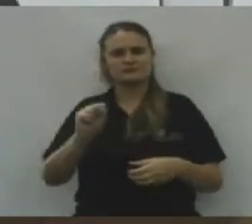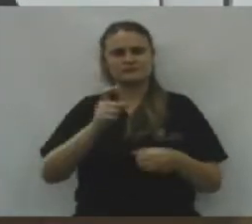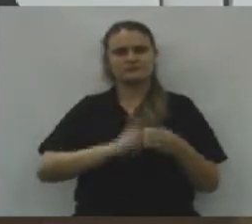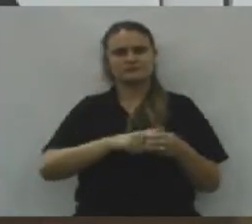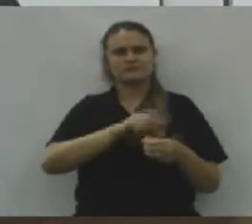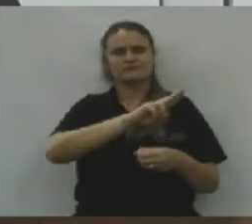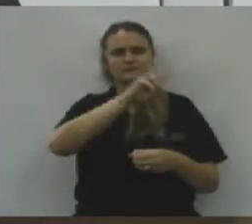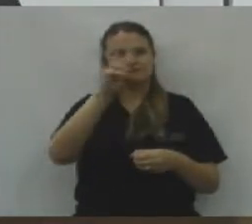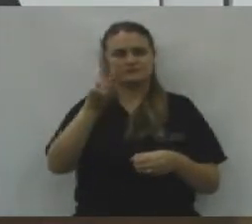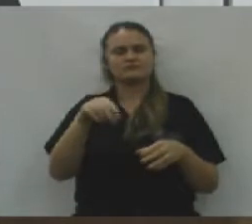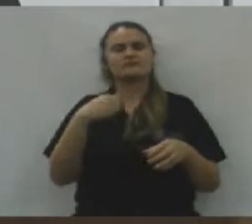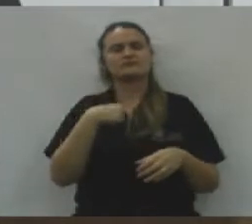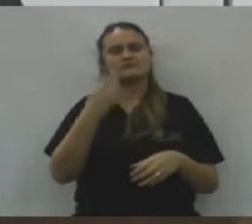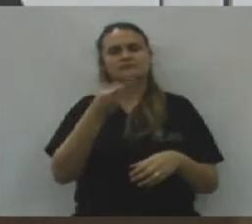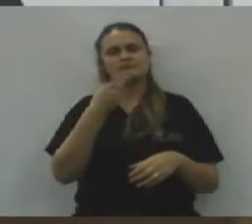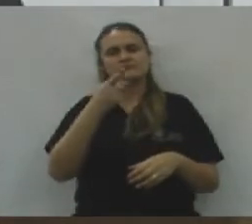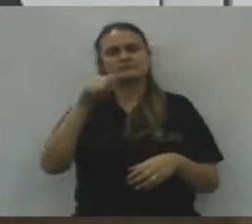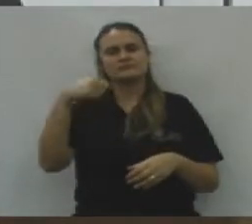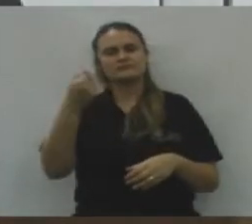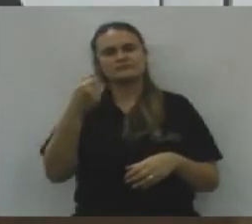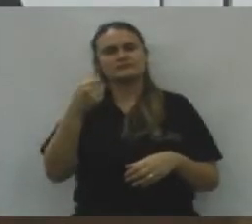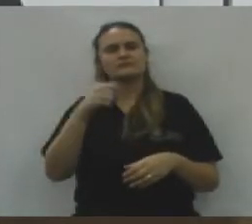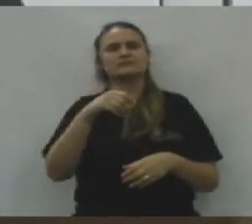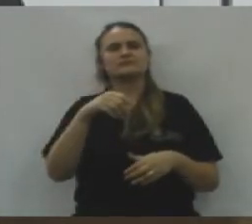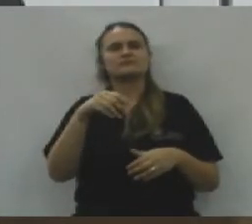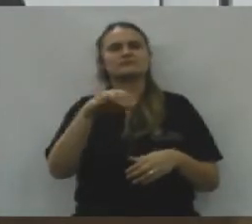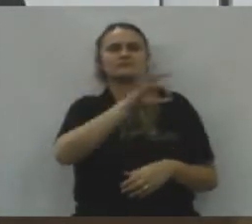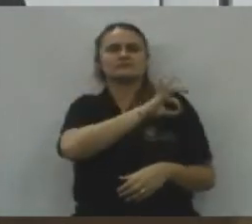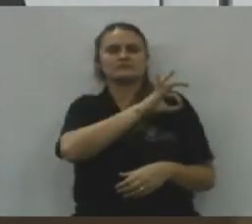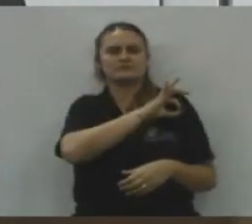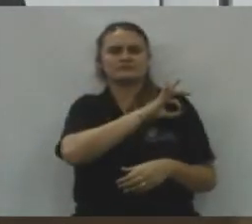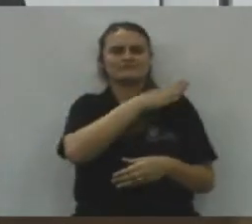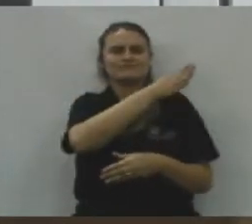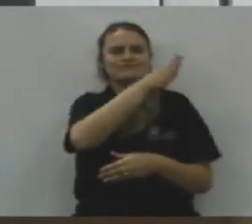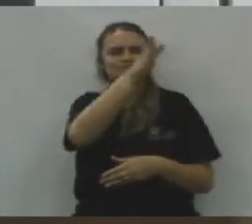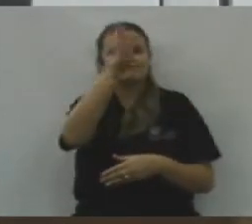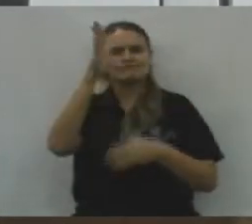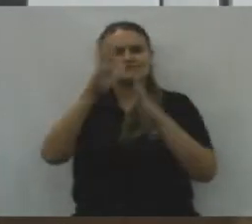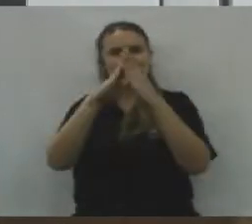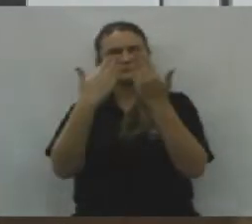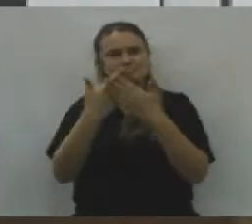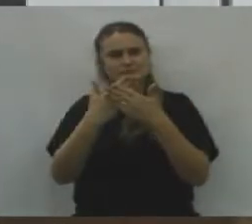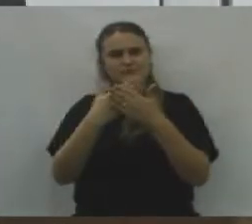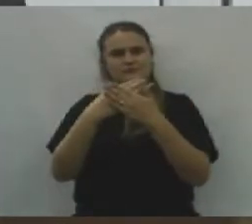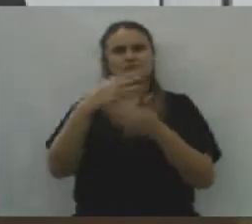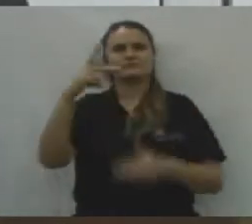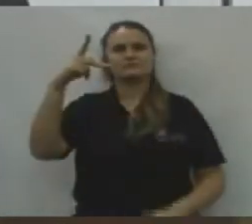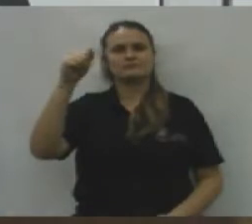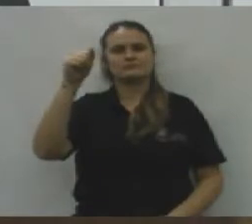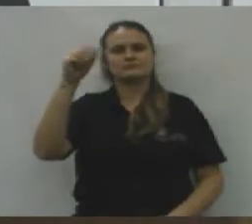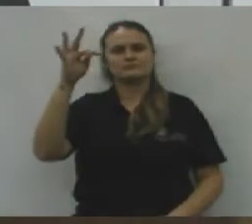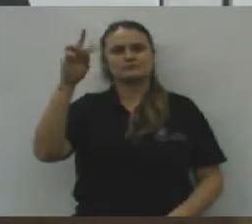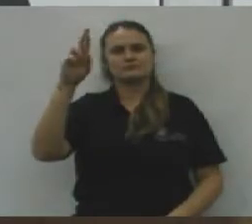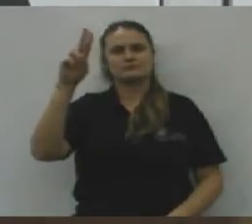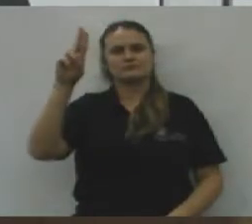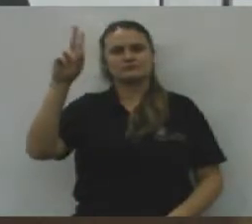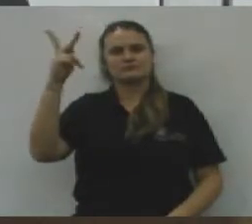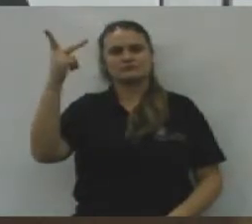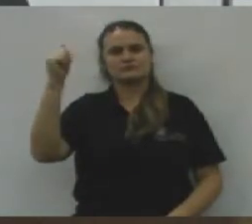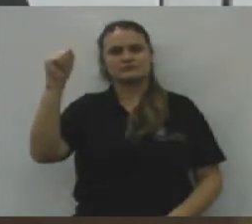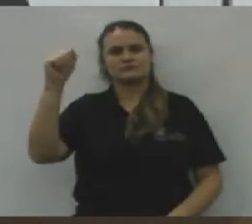aqui fatos também a respeito da patrulha escolar, que também teve um fato onde